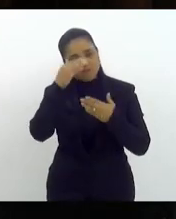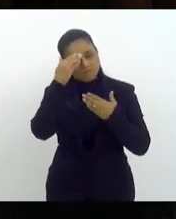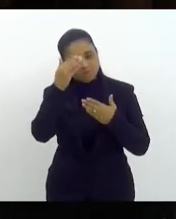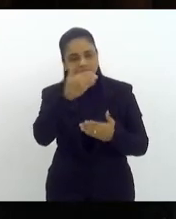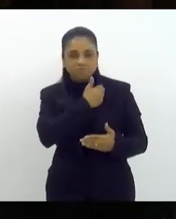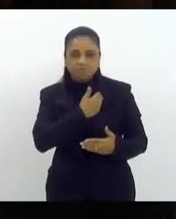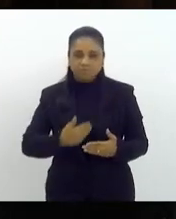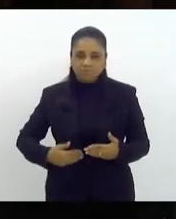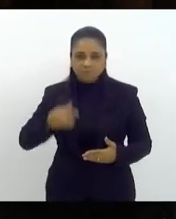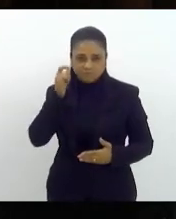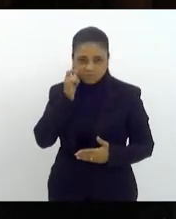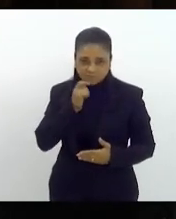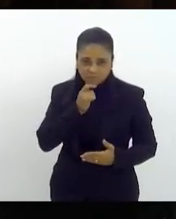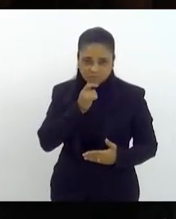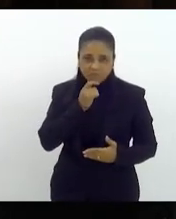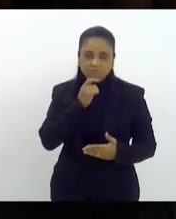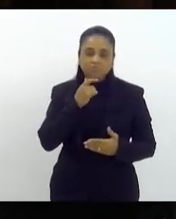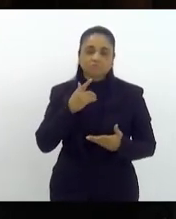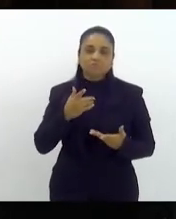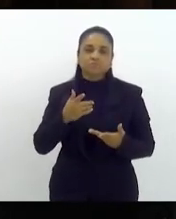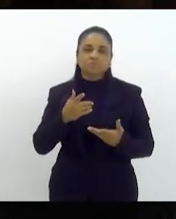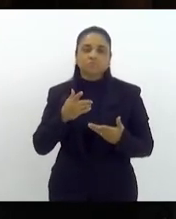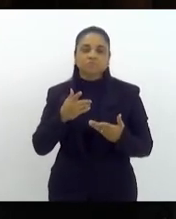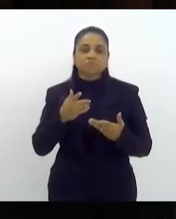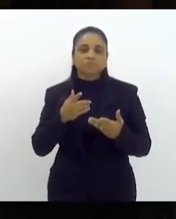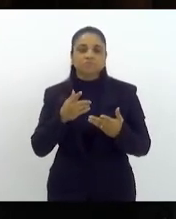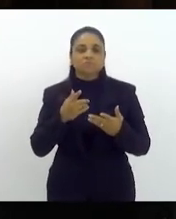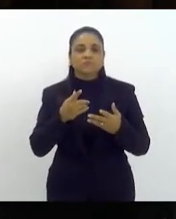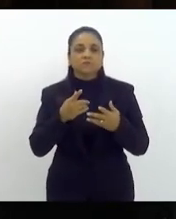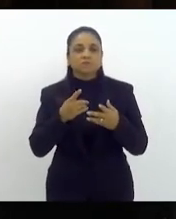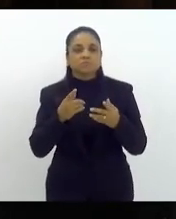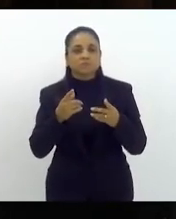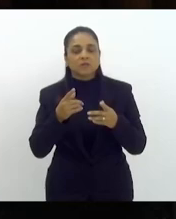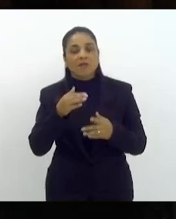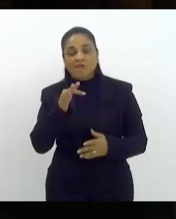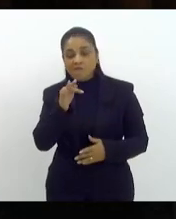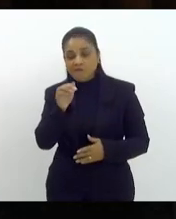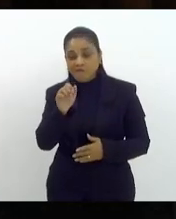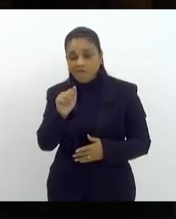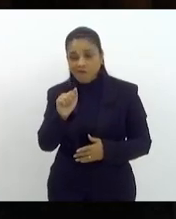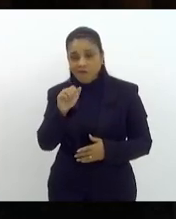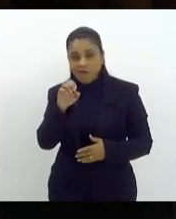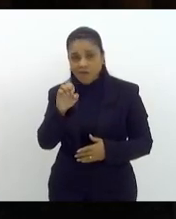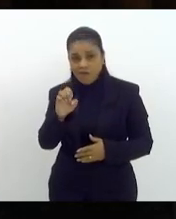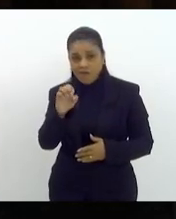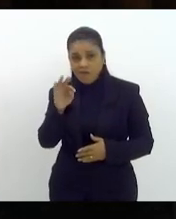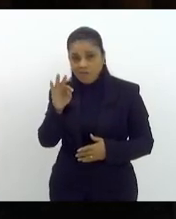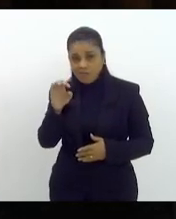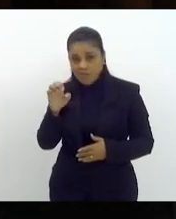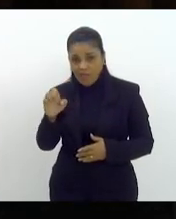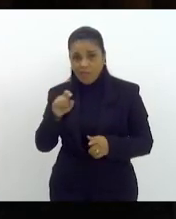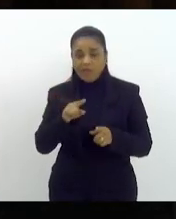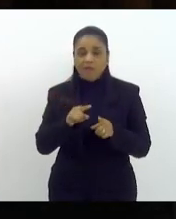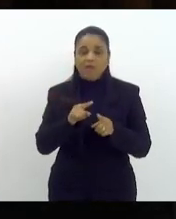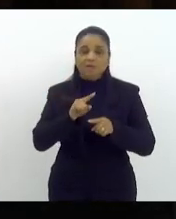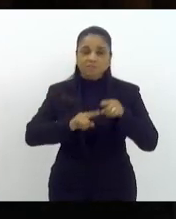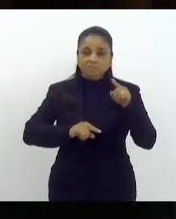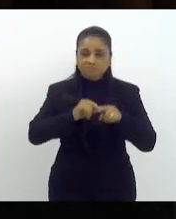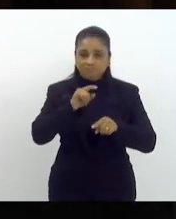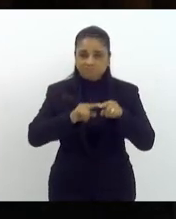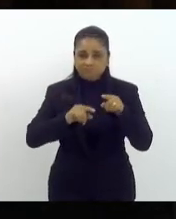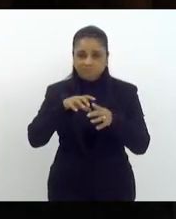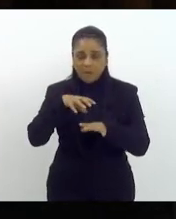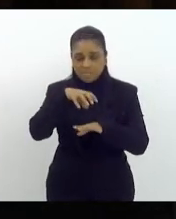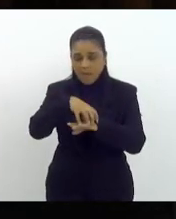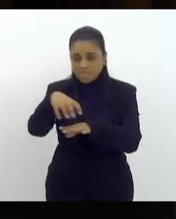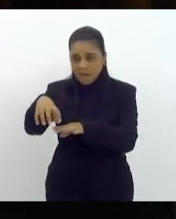sensibilidade para que a gente possa implementar as Faetec os equipamentos de qualificação em todas as comunidades